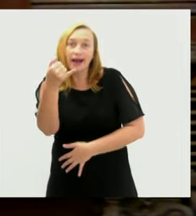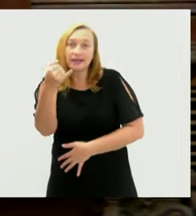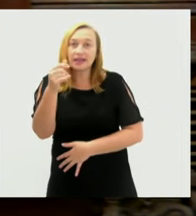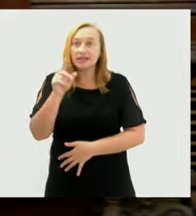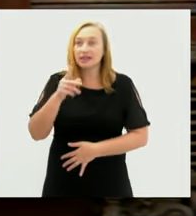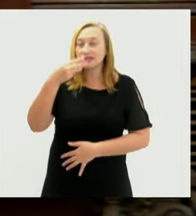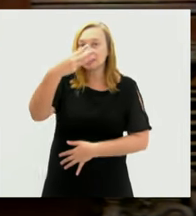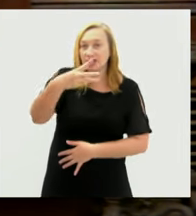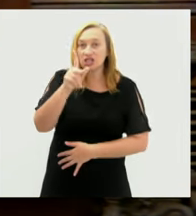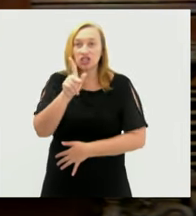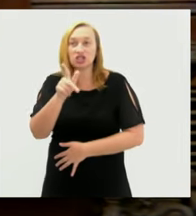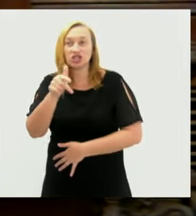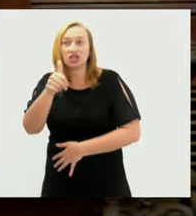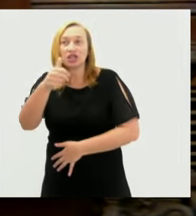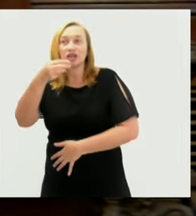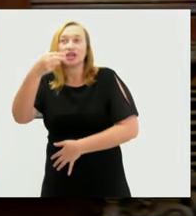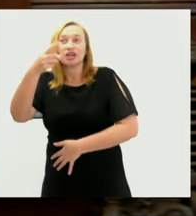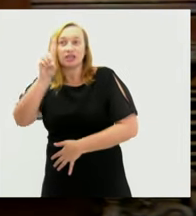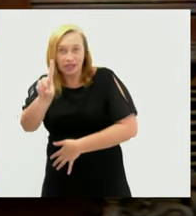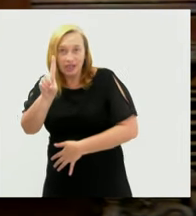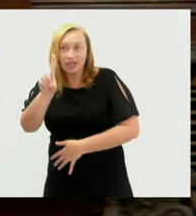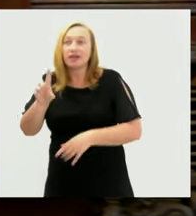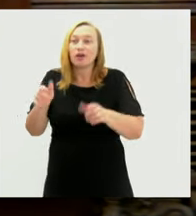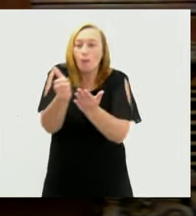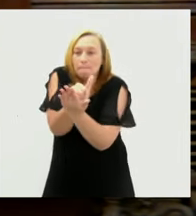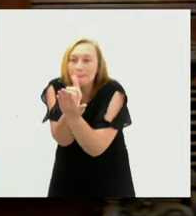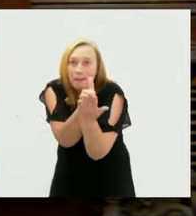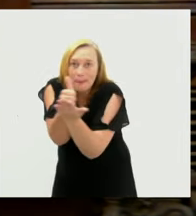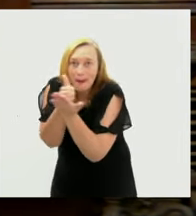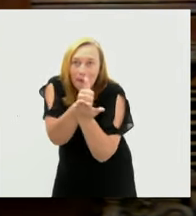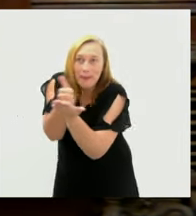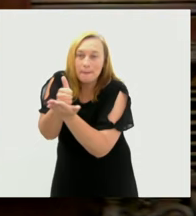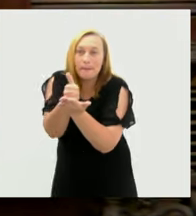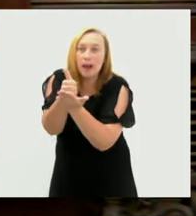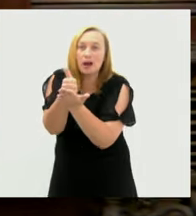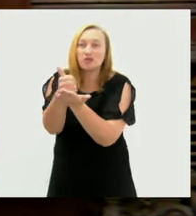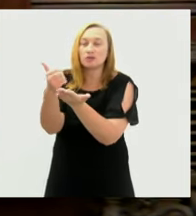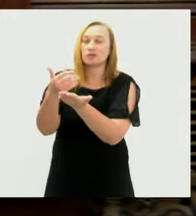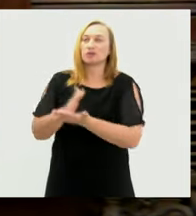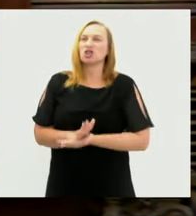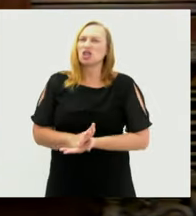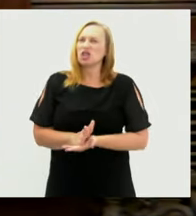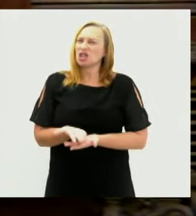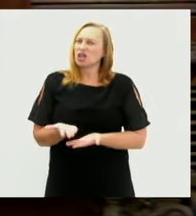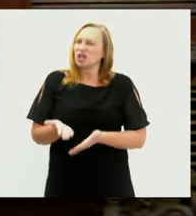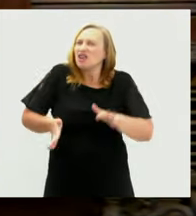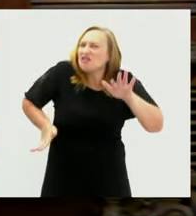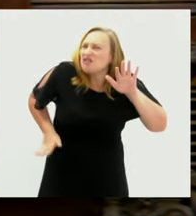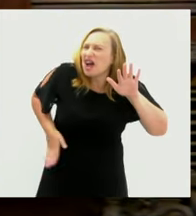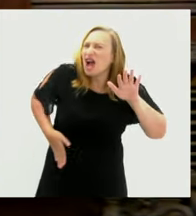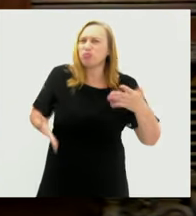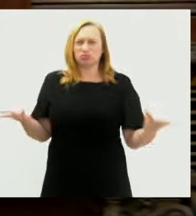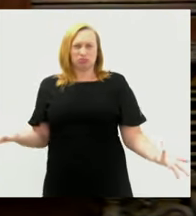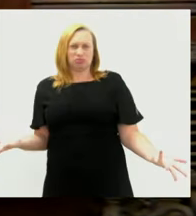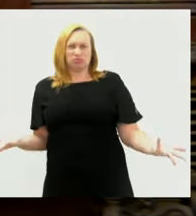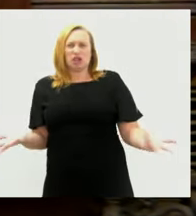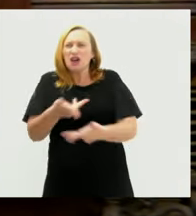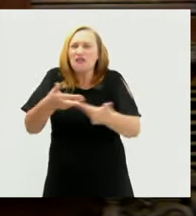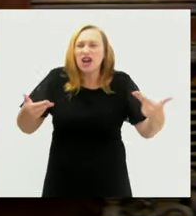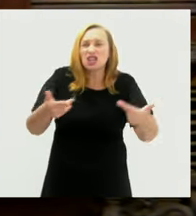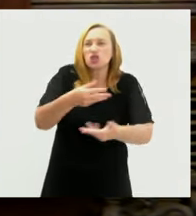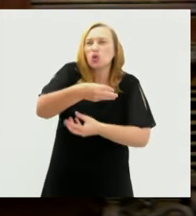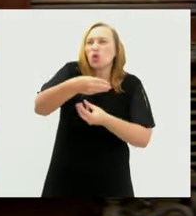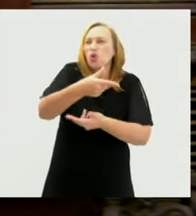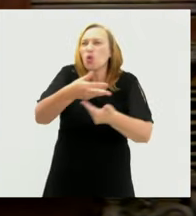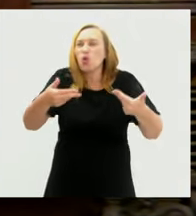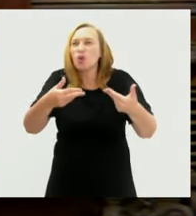game. Kit teclado. Pelo amor de Deus, é isso que ela quer. Mordomia para vagabundo. Smartphone está aqui na lista. Uma série de itens eletrônicos que